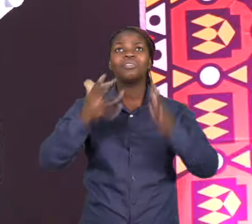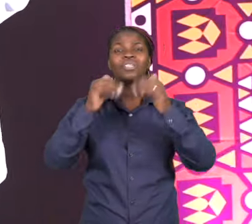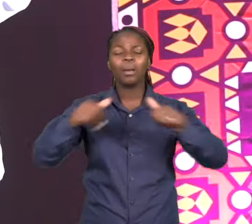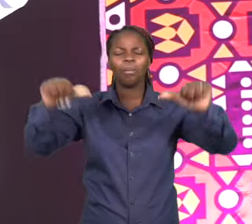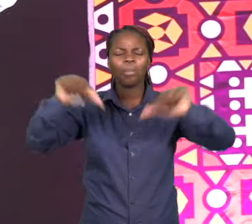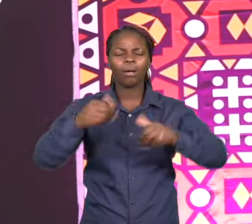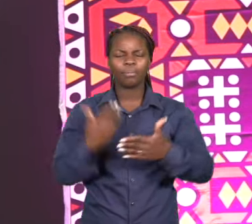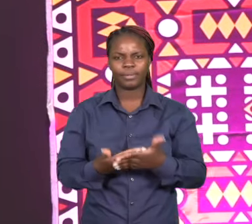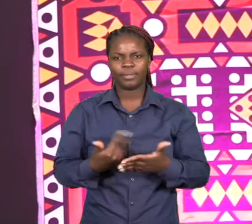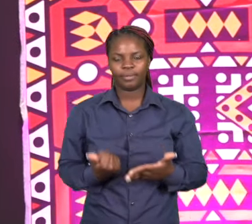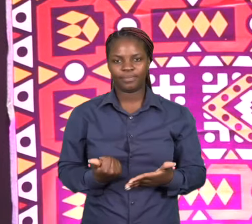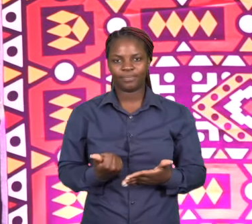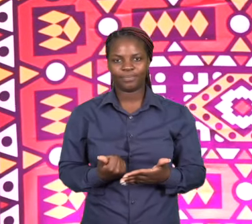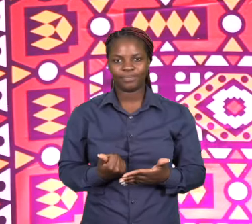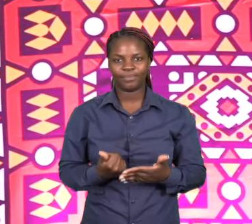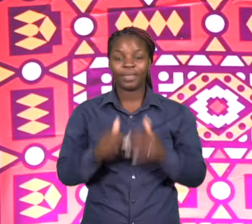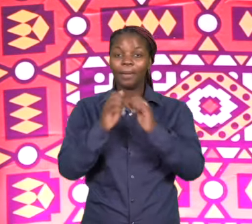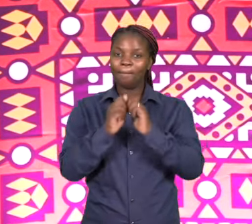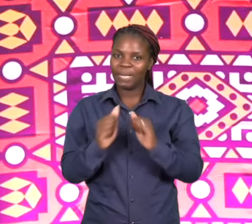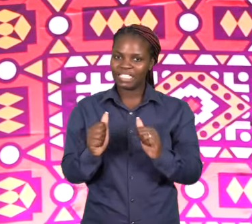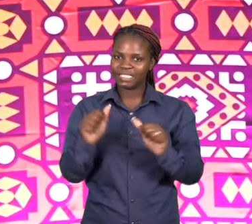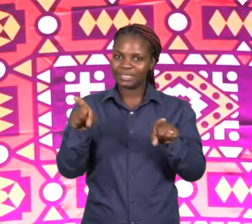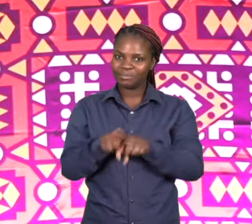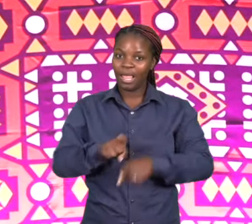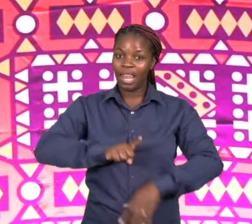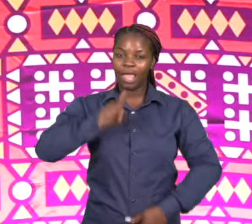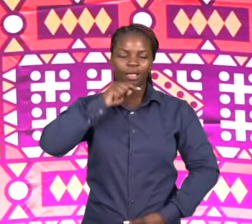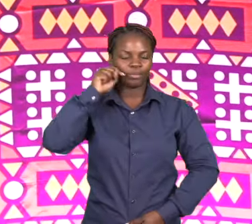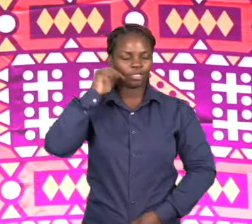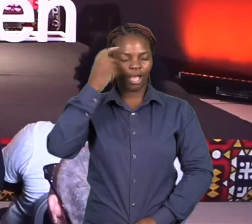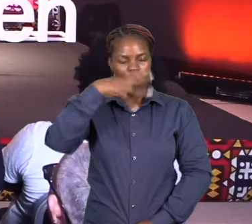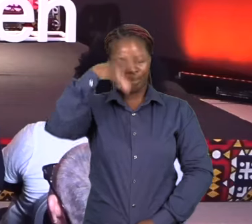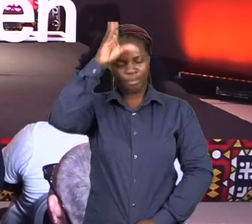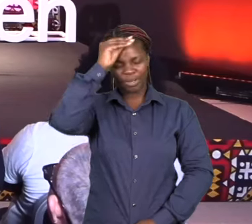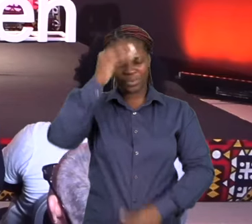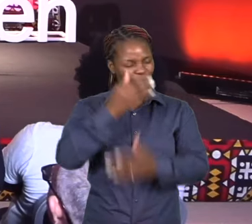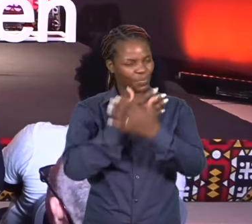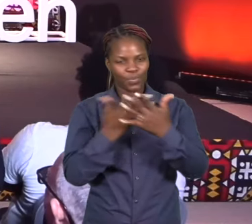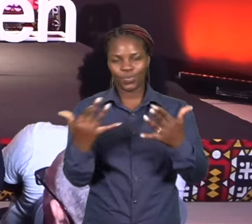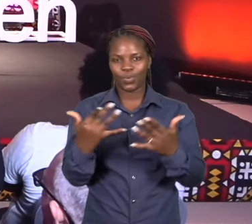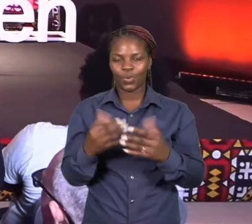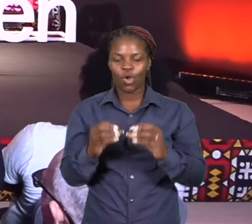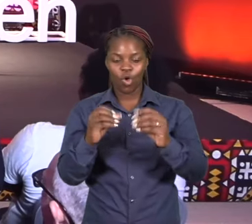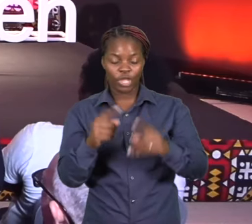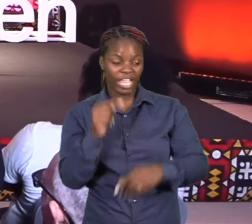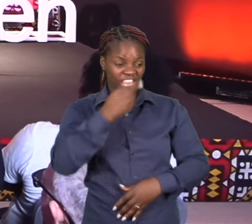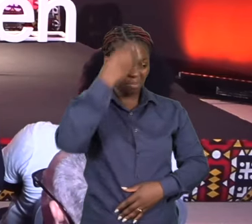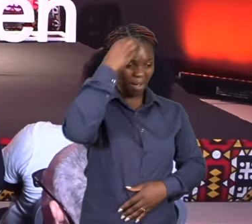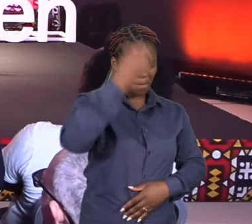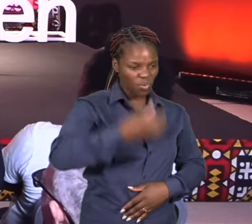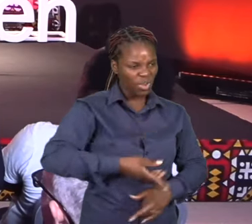vida mas também em Cabo Delgado tirou várias se em Maputo as mulheres são criticadas